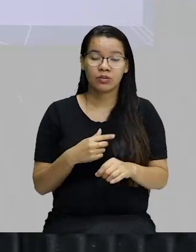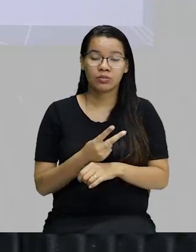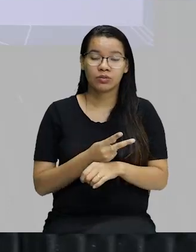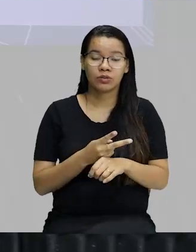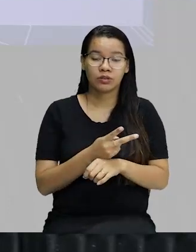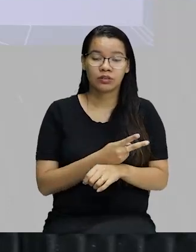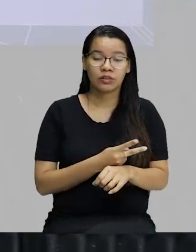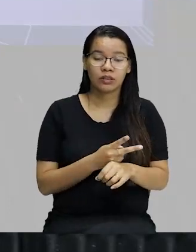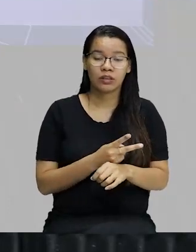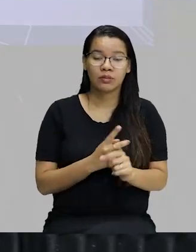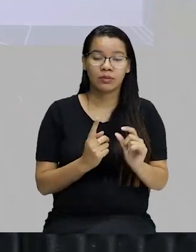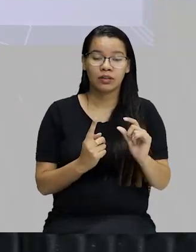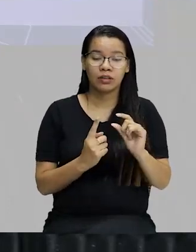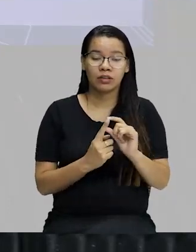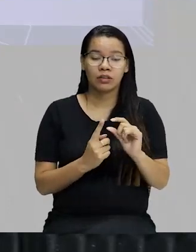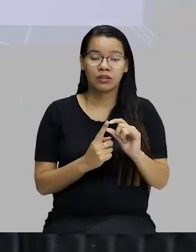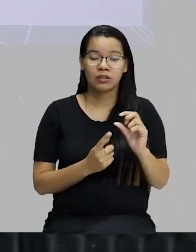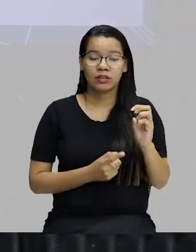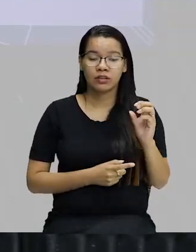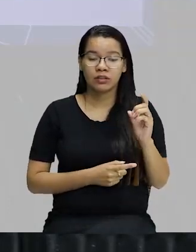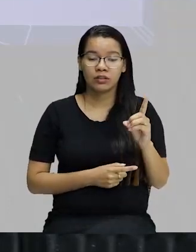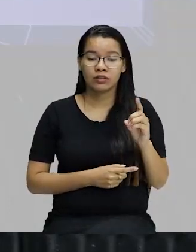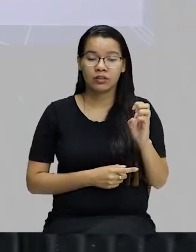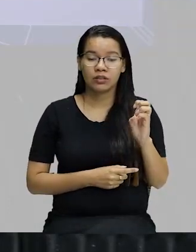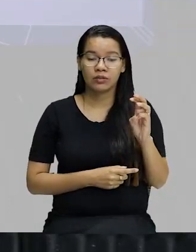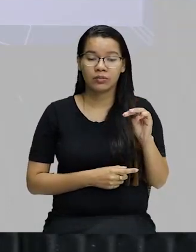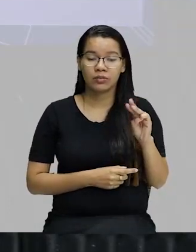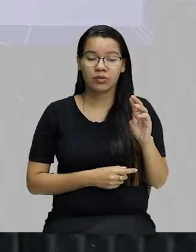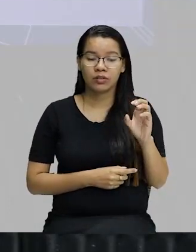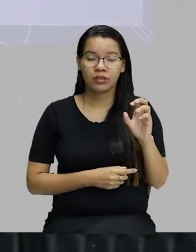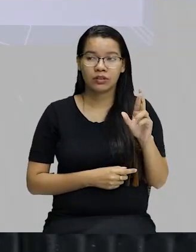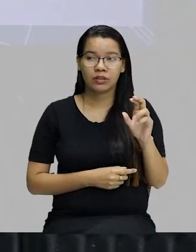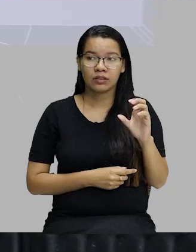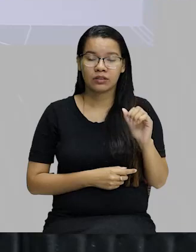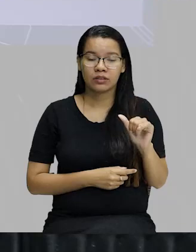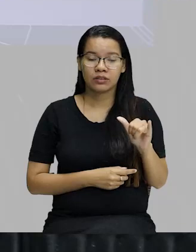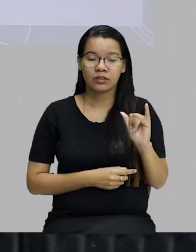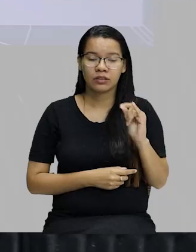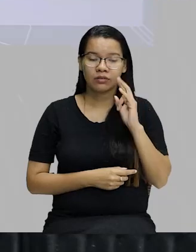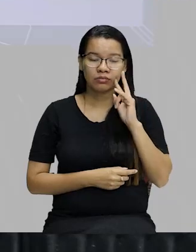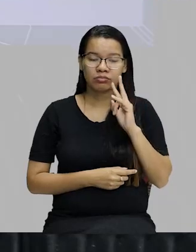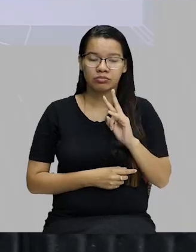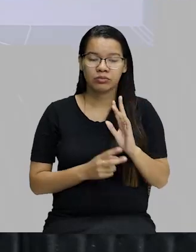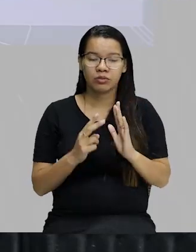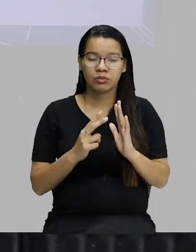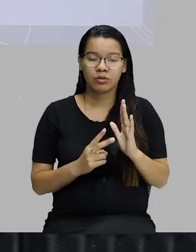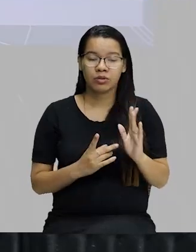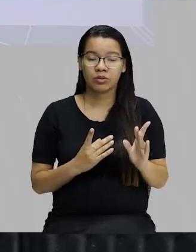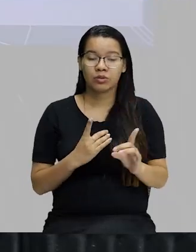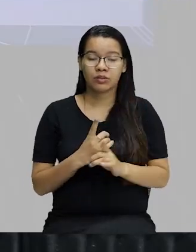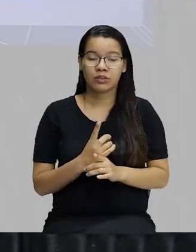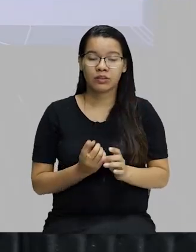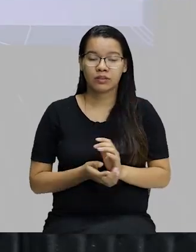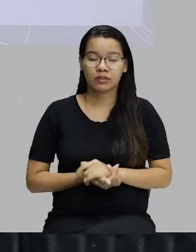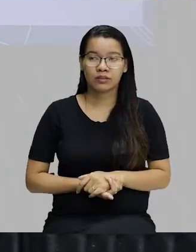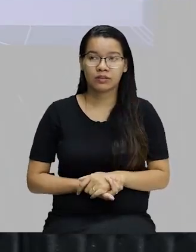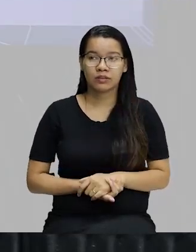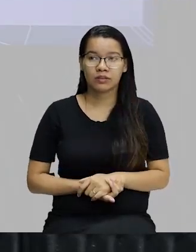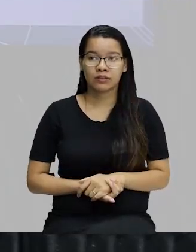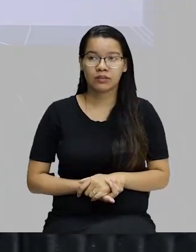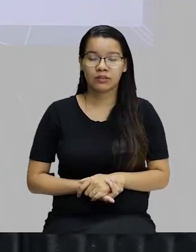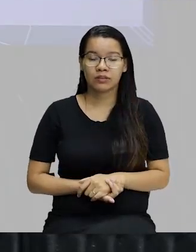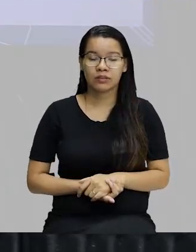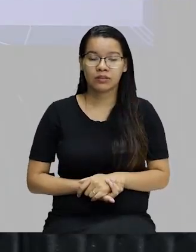palavra democracy. Quando eu vejo, democracy está aqui. Your democracy is Greek. A sua democracia